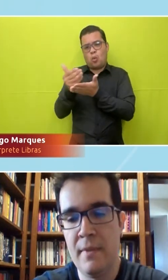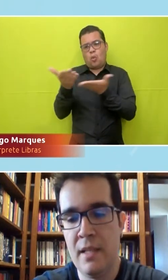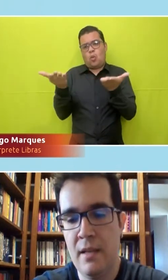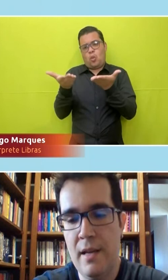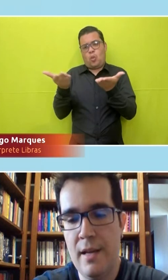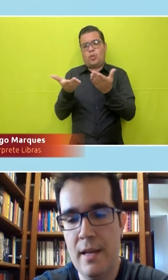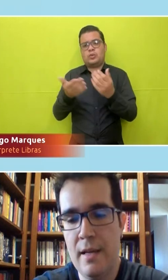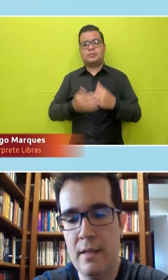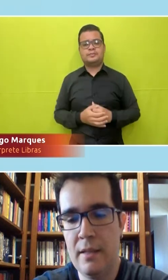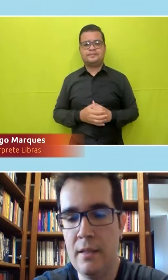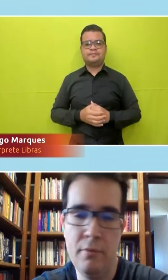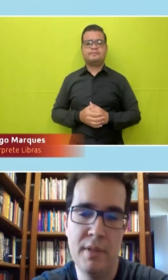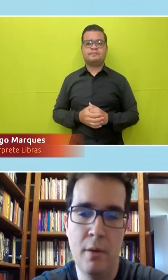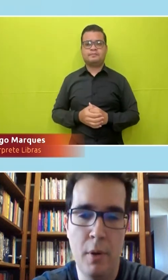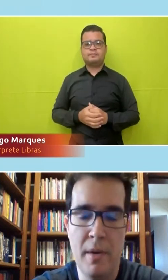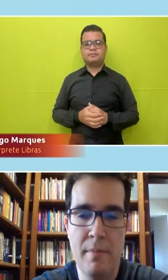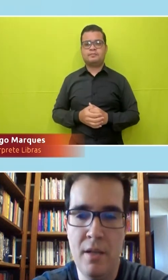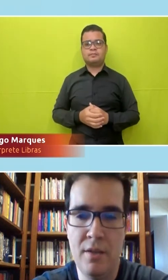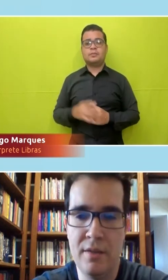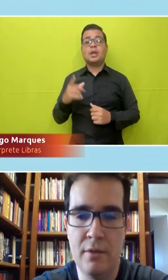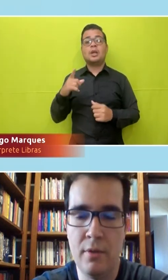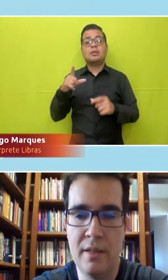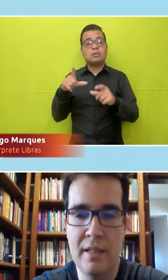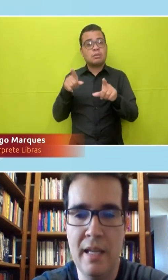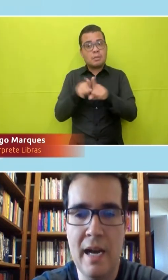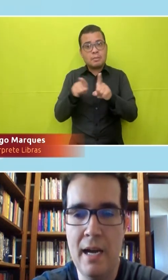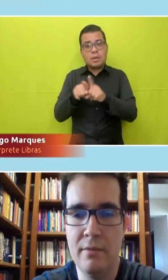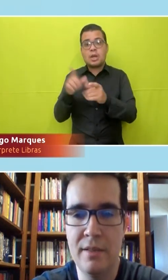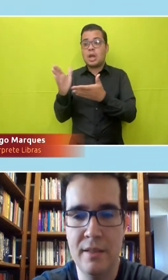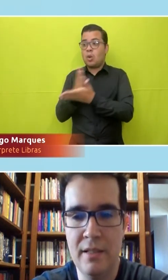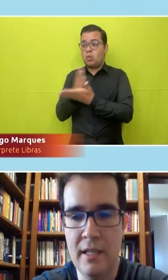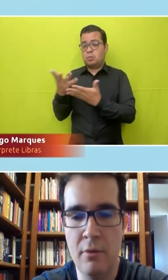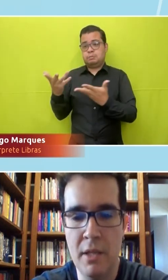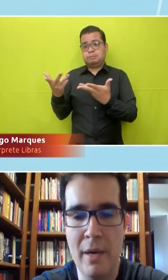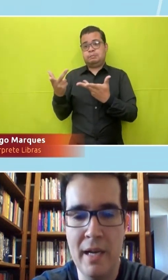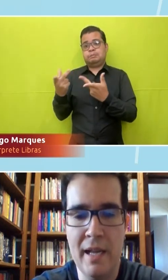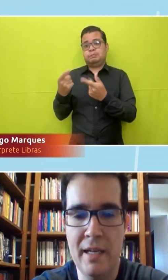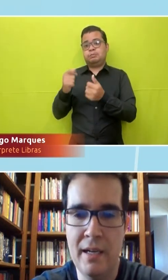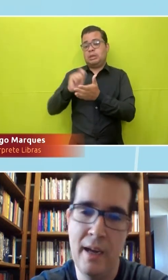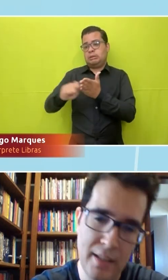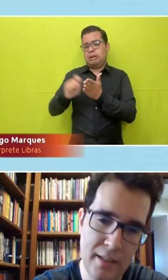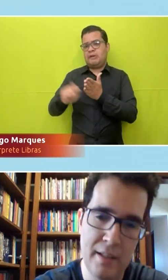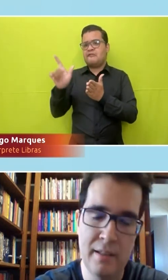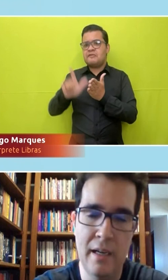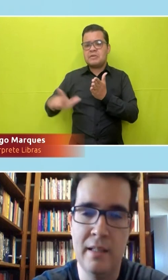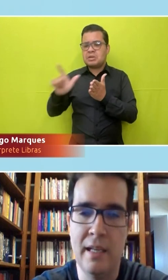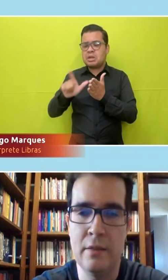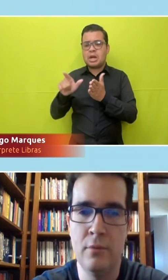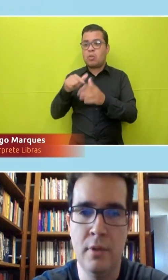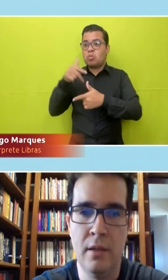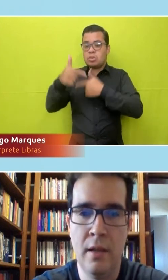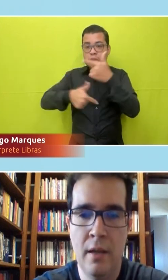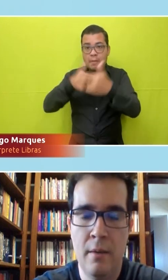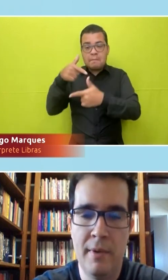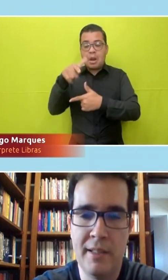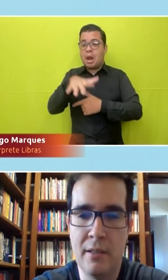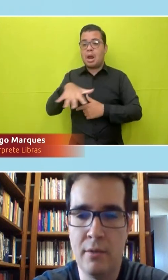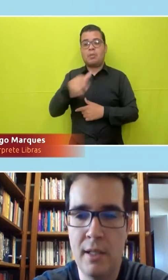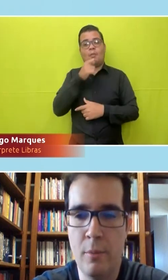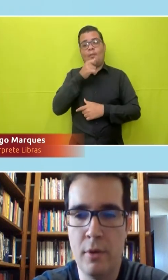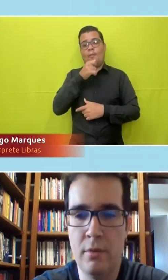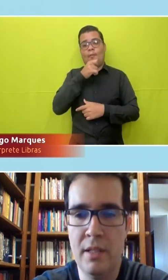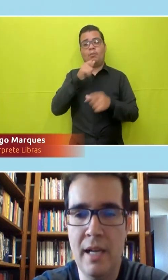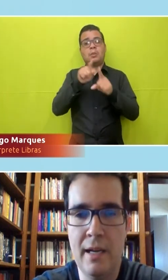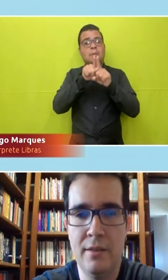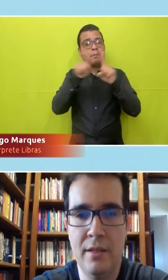que não são propriamente escritores literários, assim, né, que não têm uma carreira ainda na literatura, mas que estão